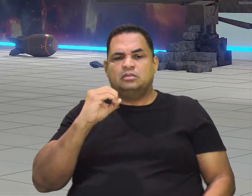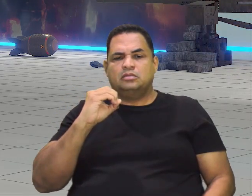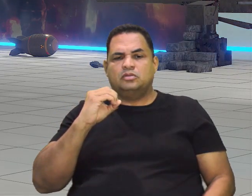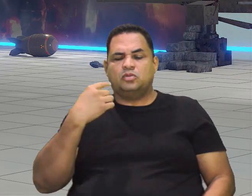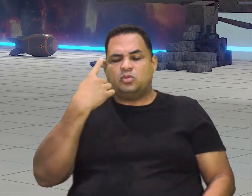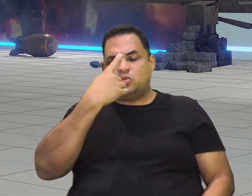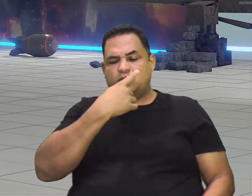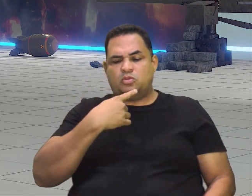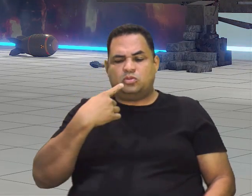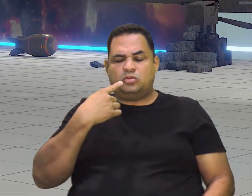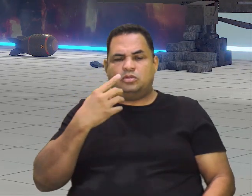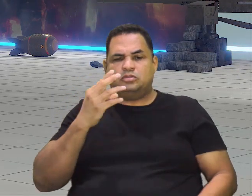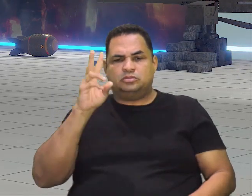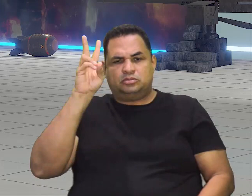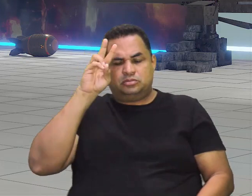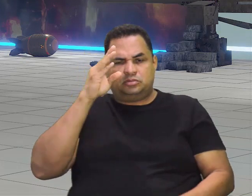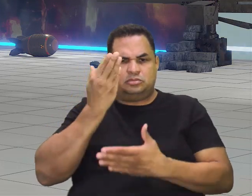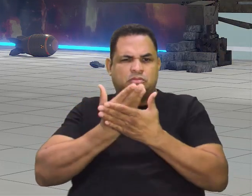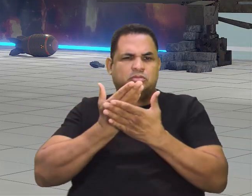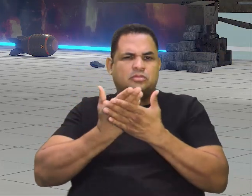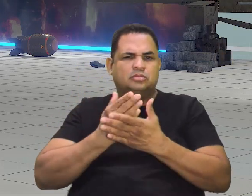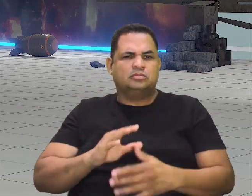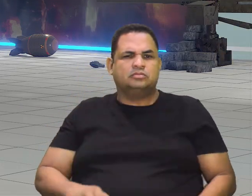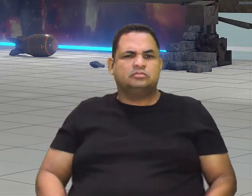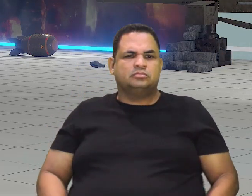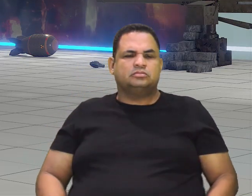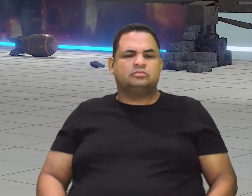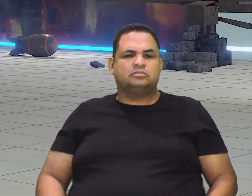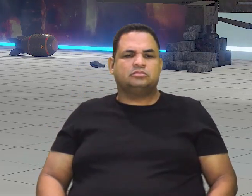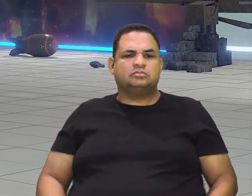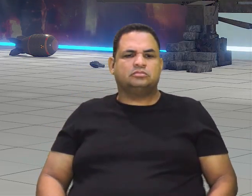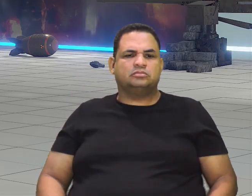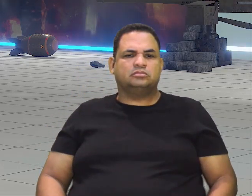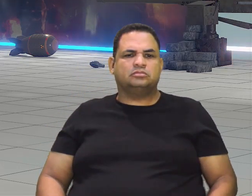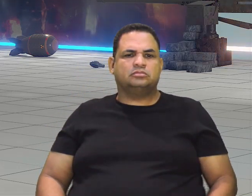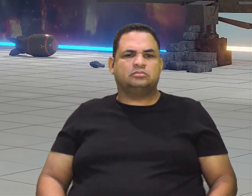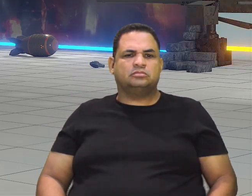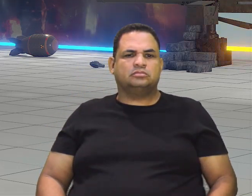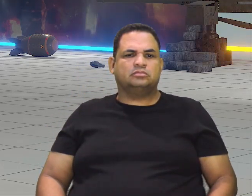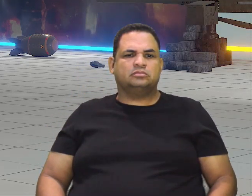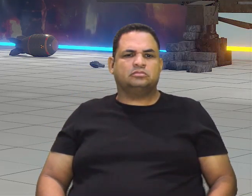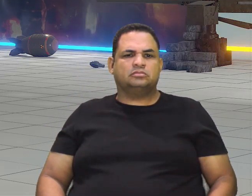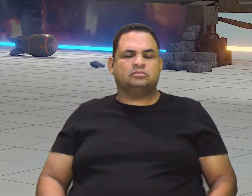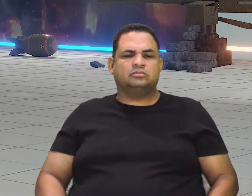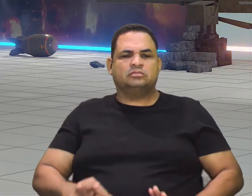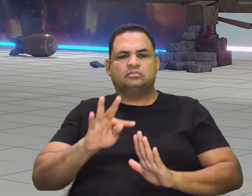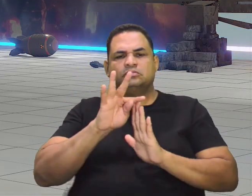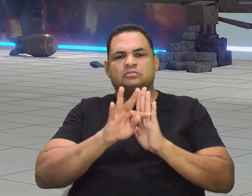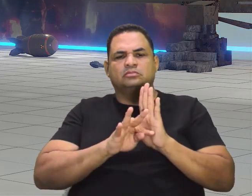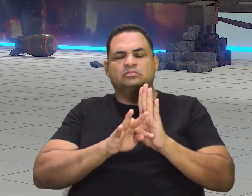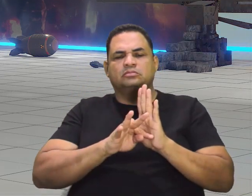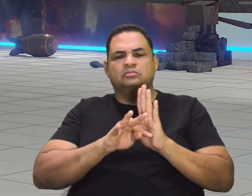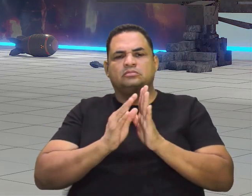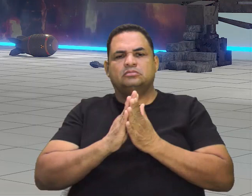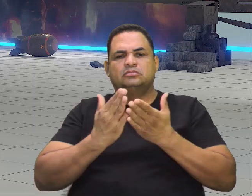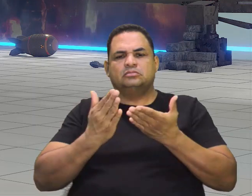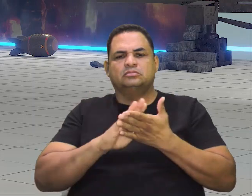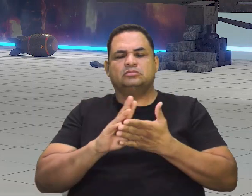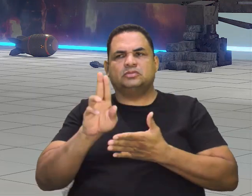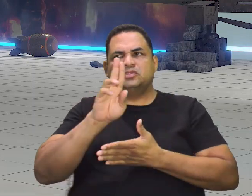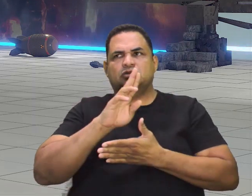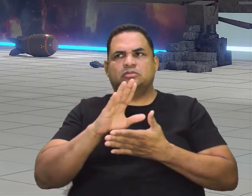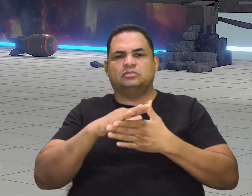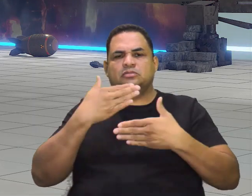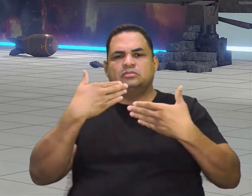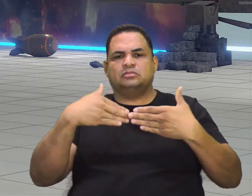Então, para completar isso daí, eu coloquei texto complementar. E texto complementar ele servirá para a prova,